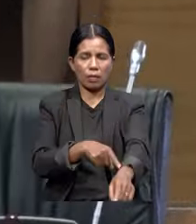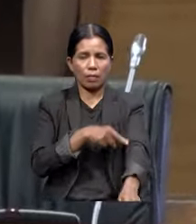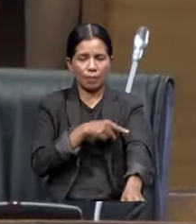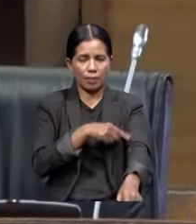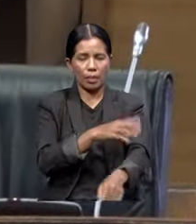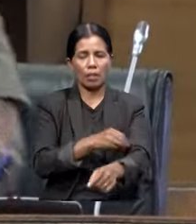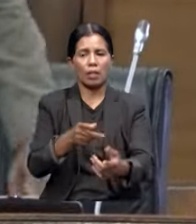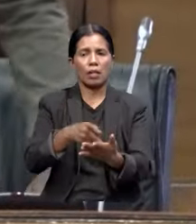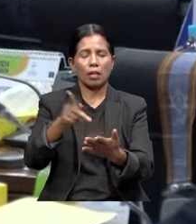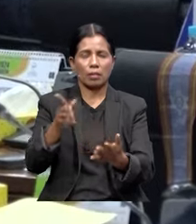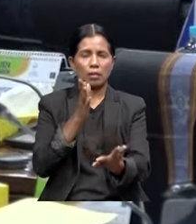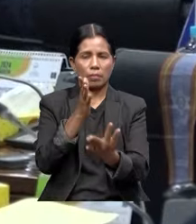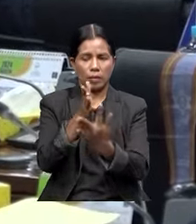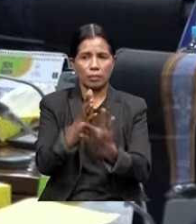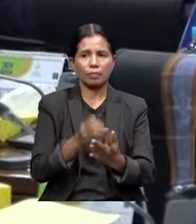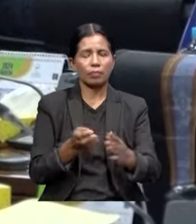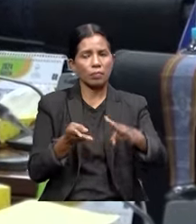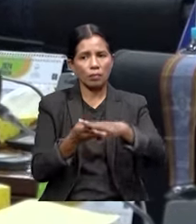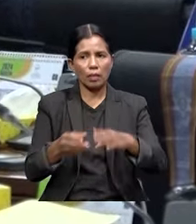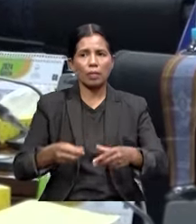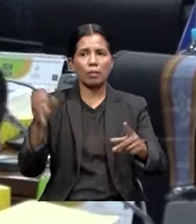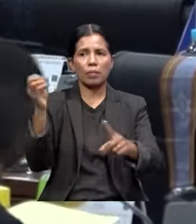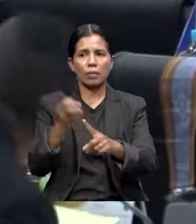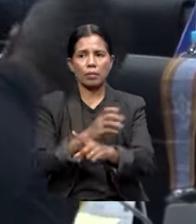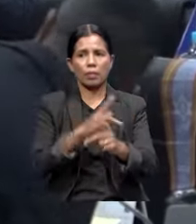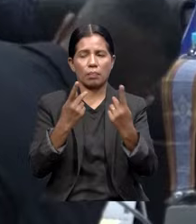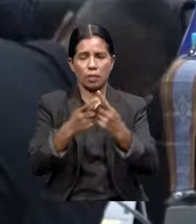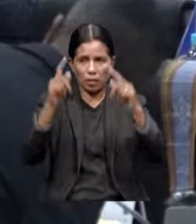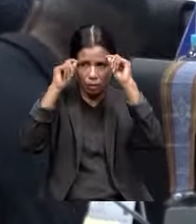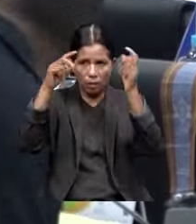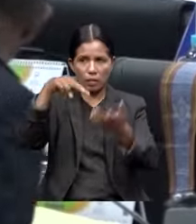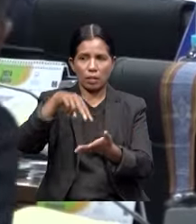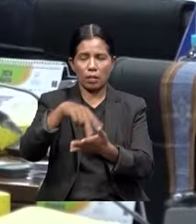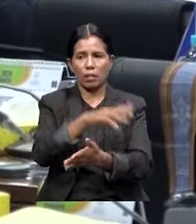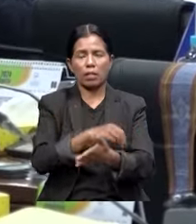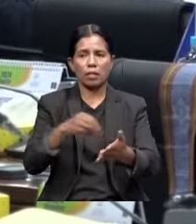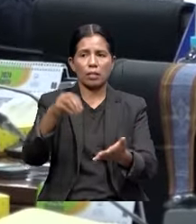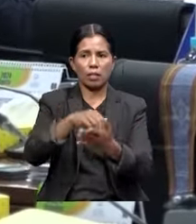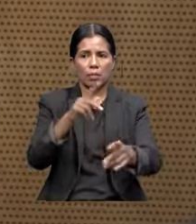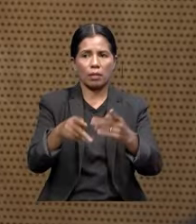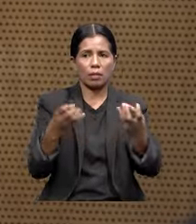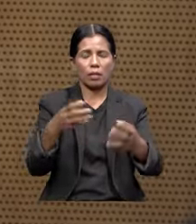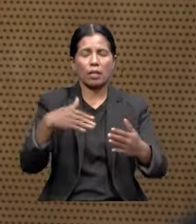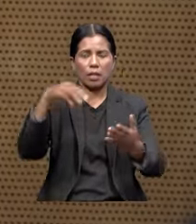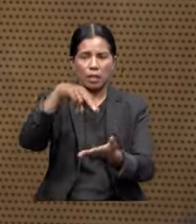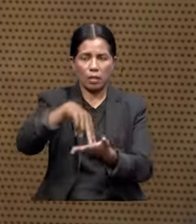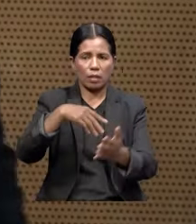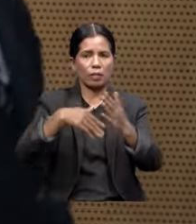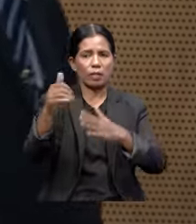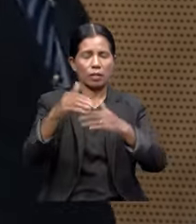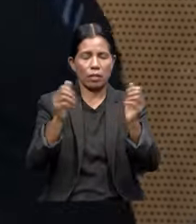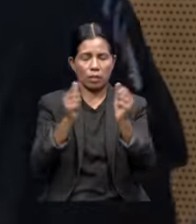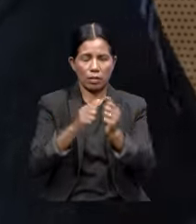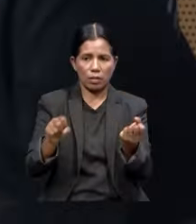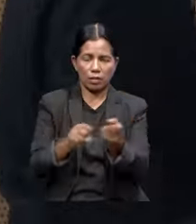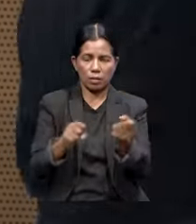taxa de juros deve ser acessível. Banco Indonésia foi oportunidade para a empresa Timor de América, emprega em Mabarak, Hari infraestruturas no Nune,